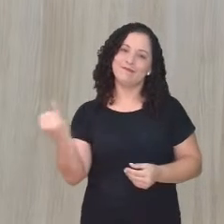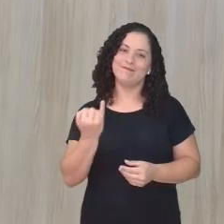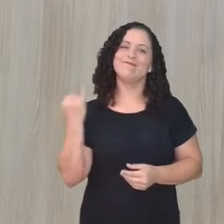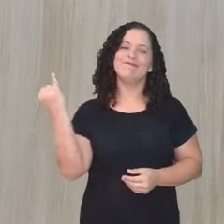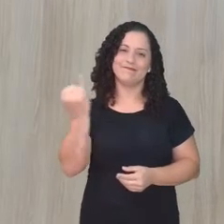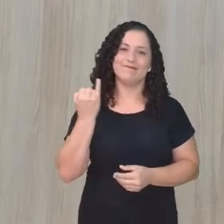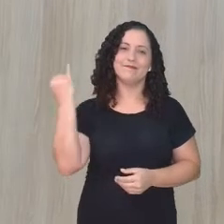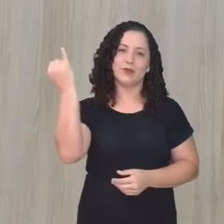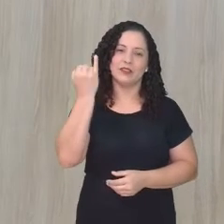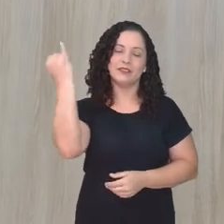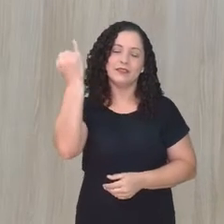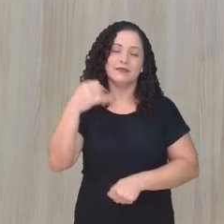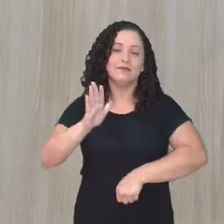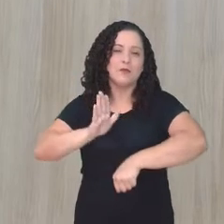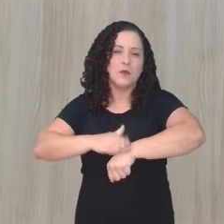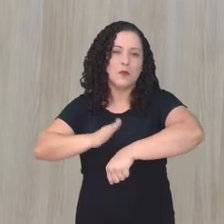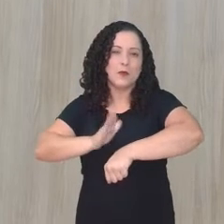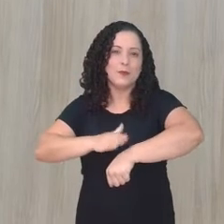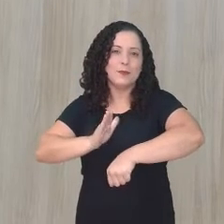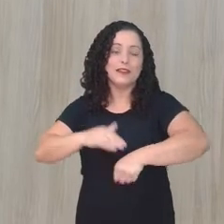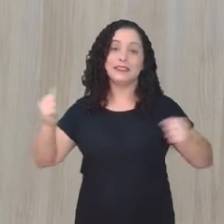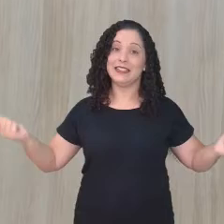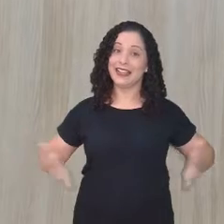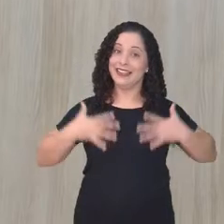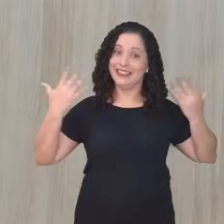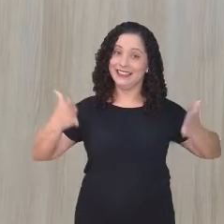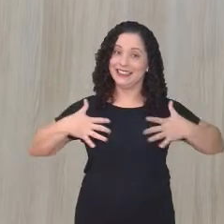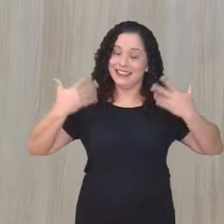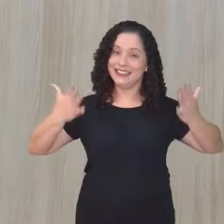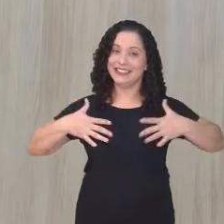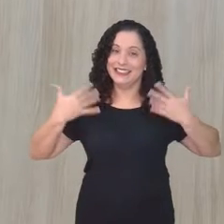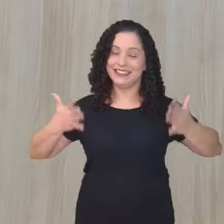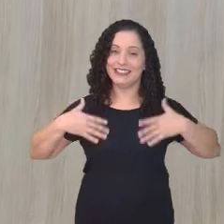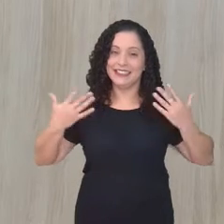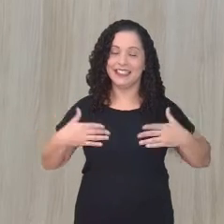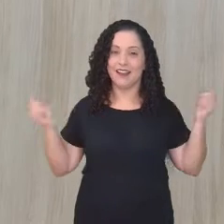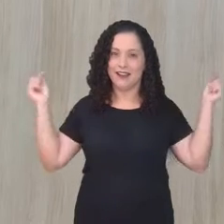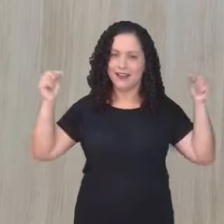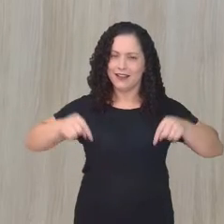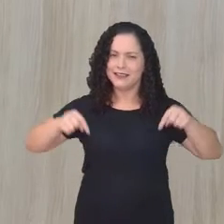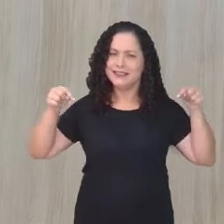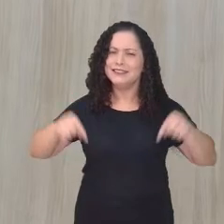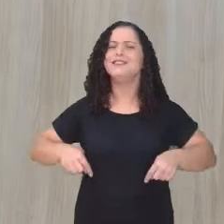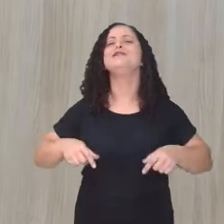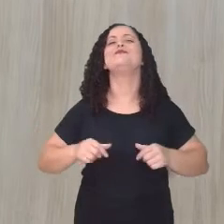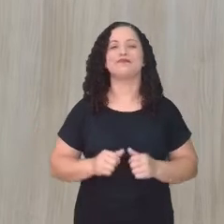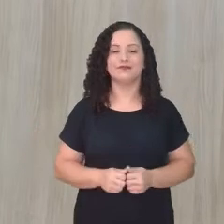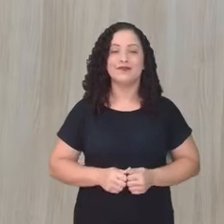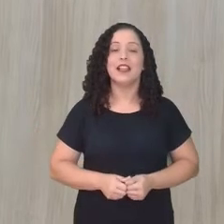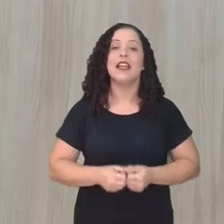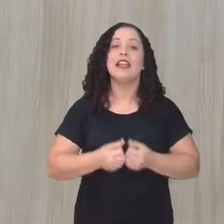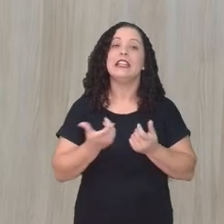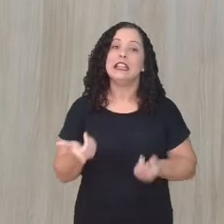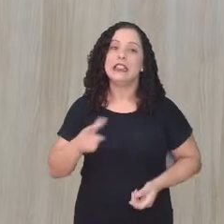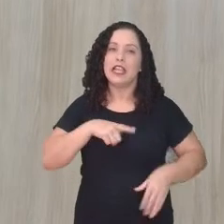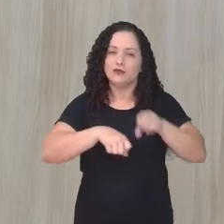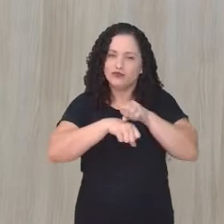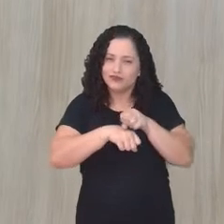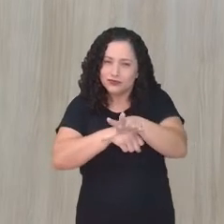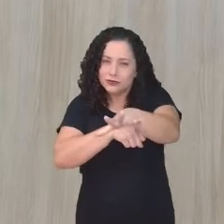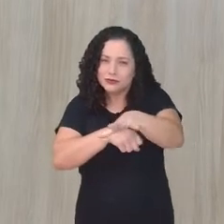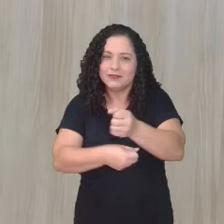um momento de alegria, não é? Poder chegar aos lares, aos